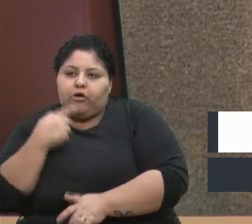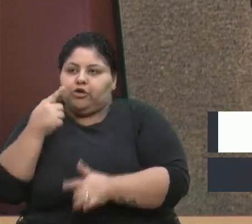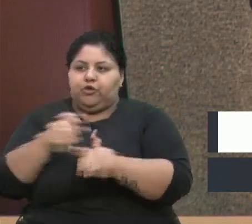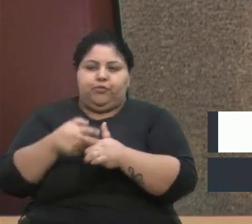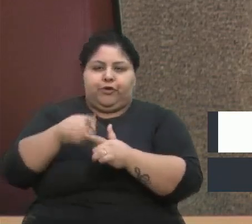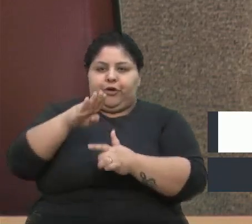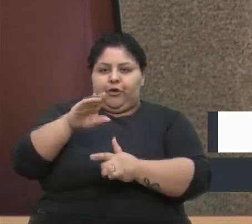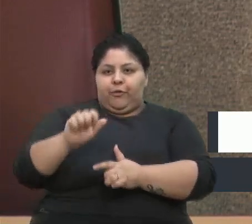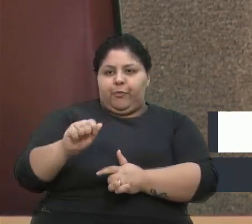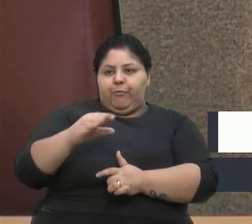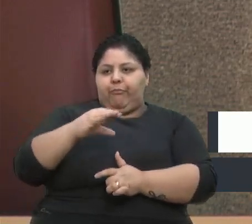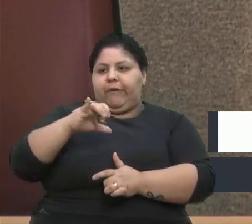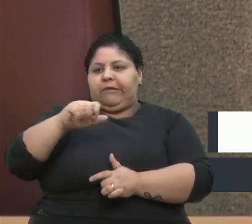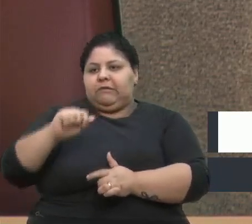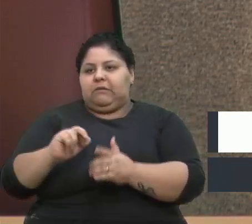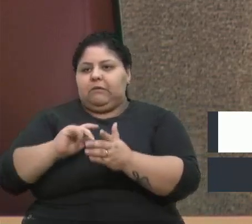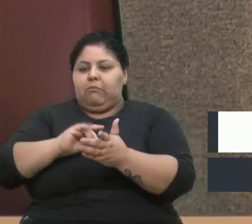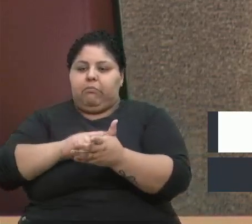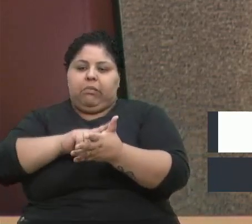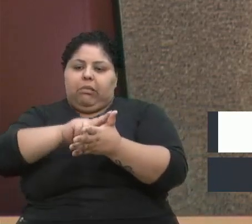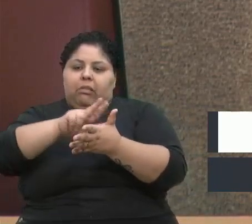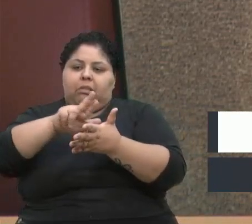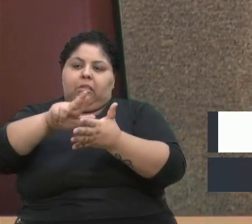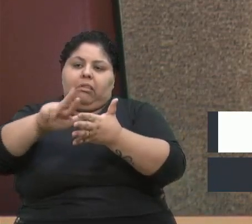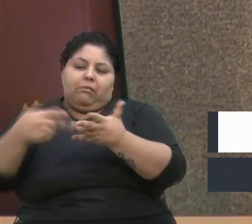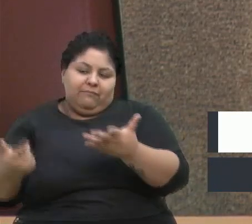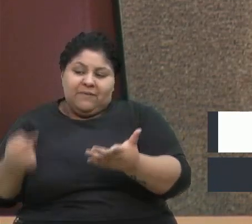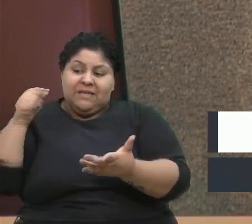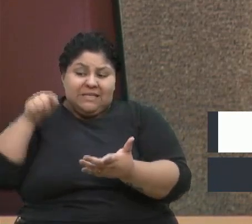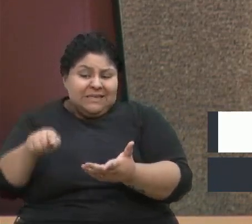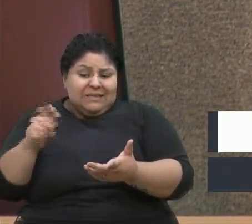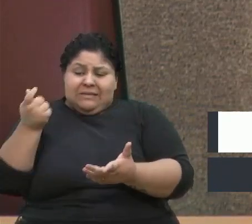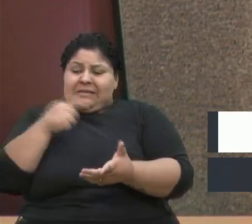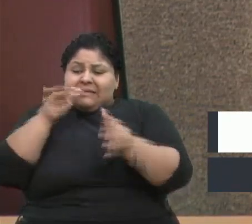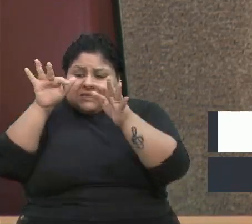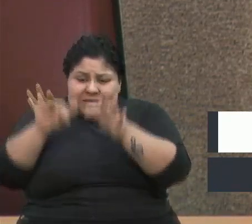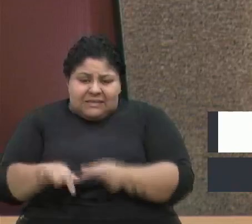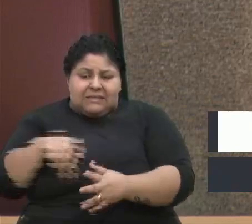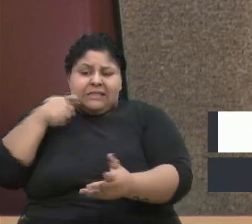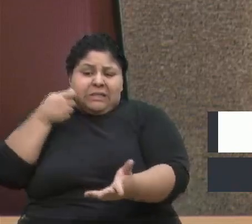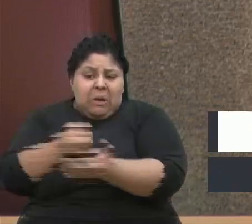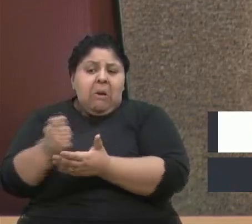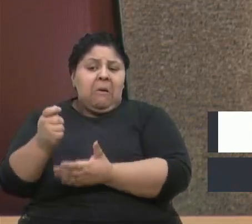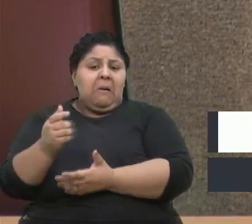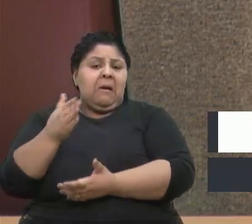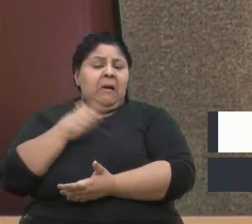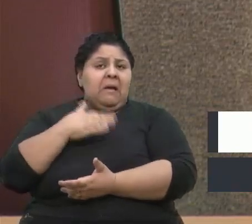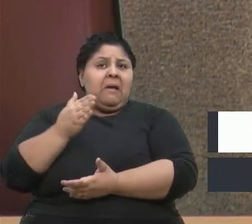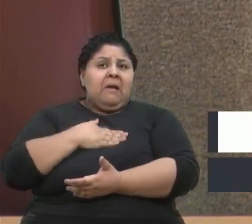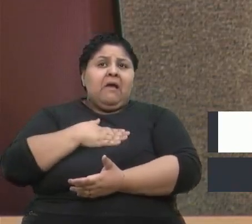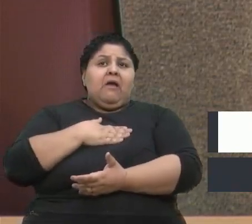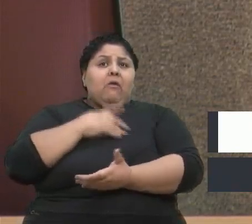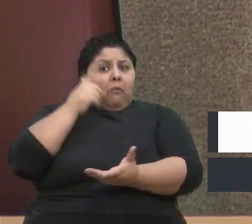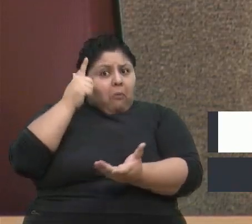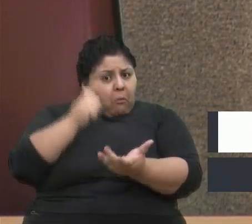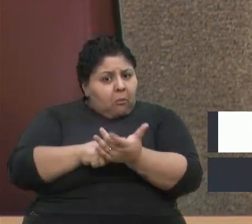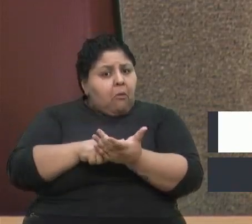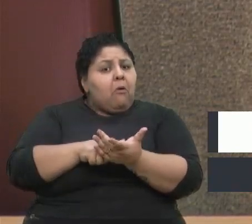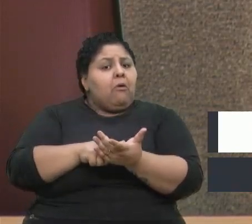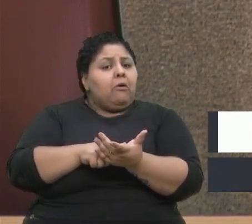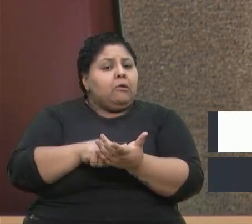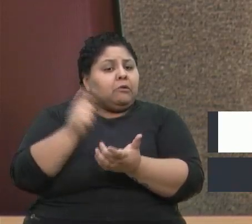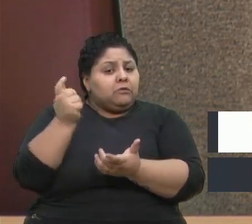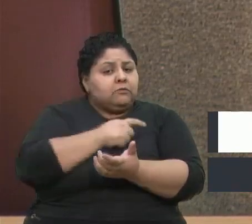quê. Porque... Isso tem que terminar. Cobre. E eu concordo que tem que proteger.